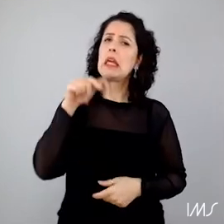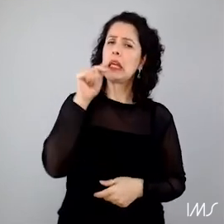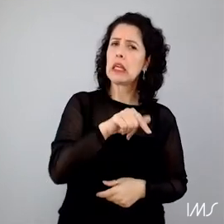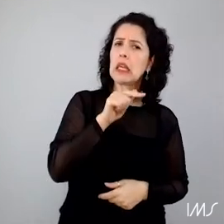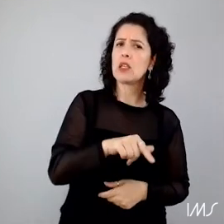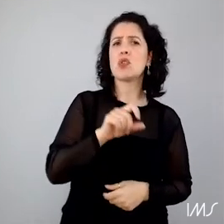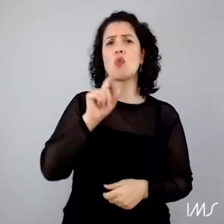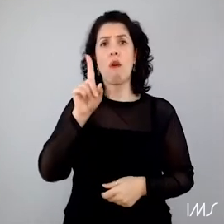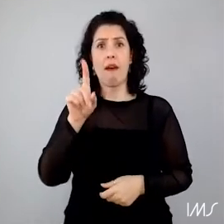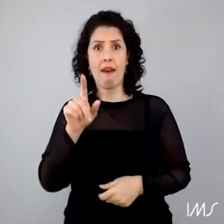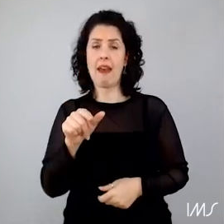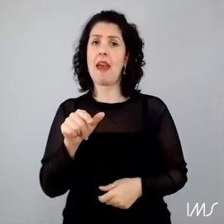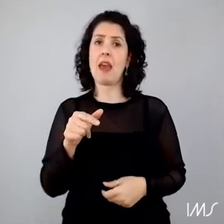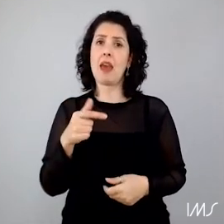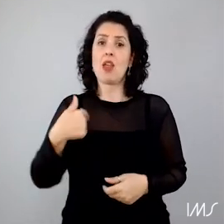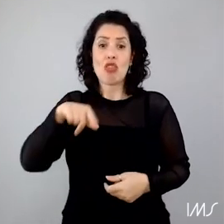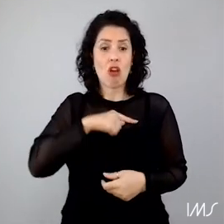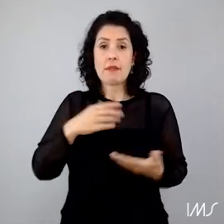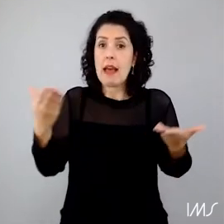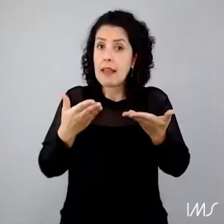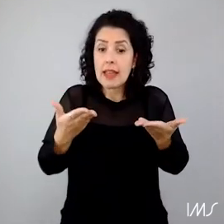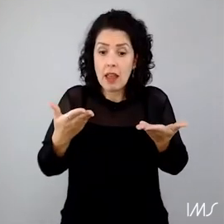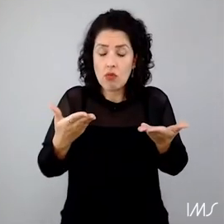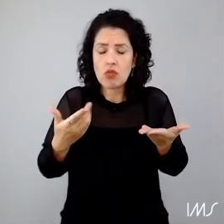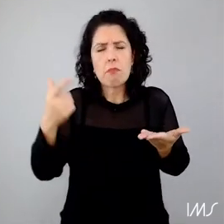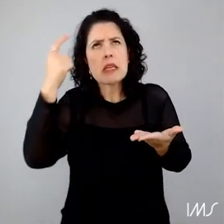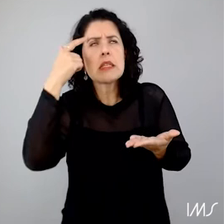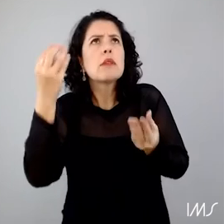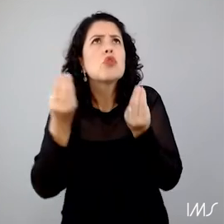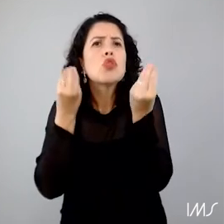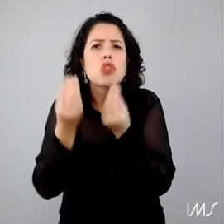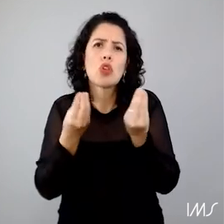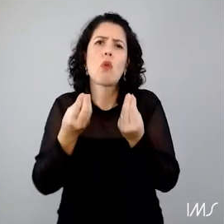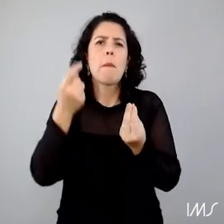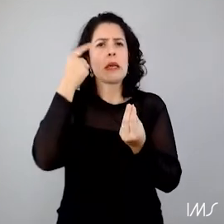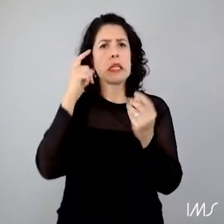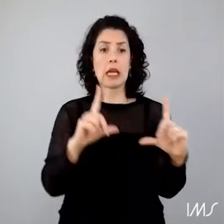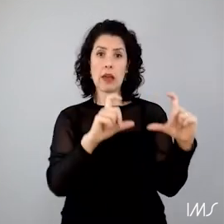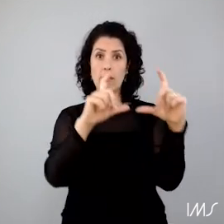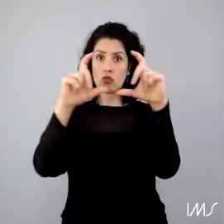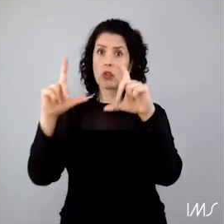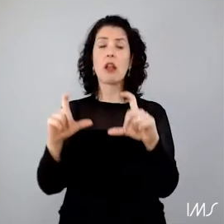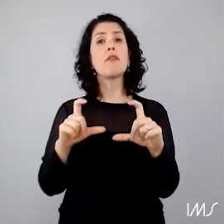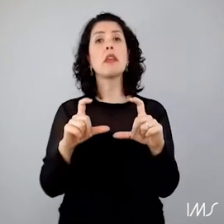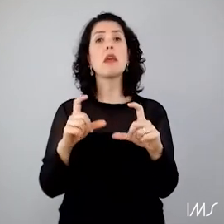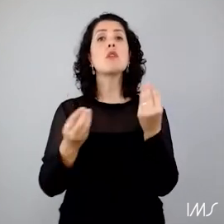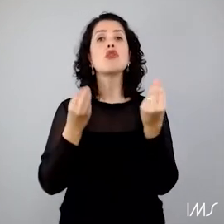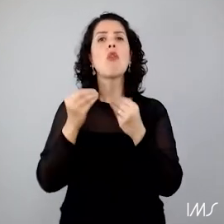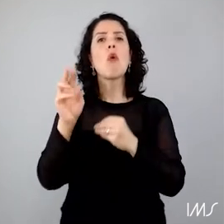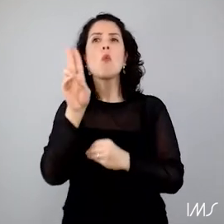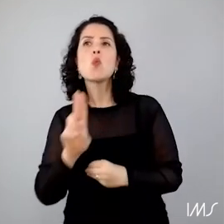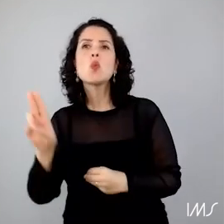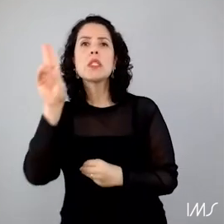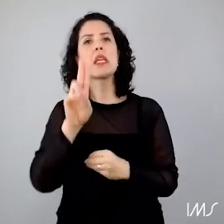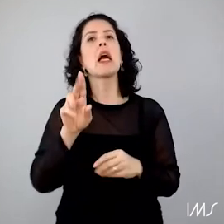grande plataforma, né, que é a fotografia, a partir dessas múltiplas leituras. E, obviamente, esse esforço